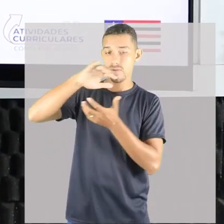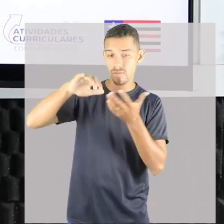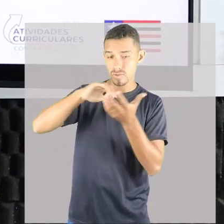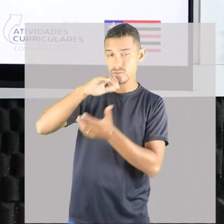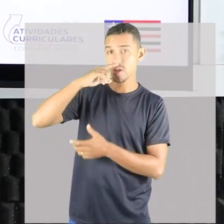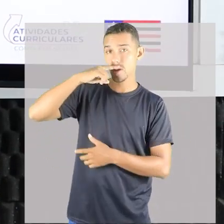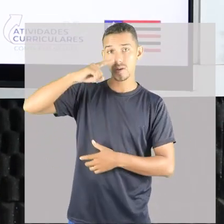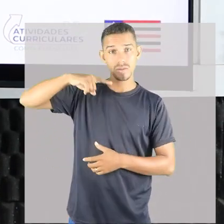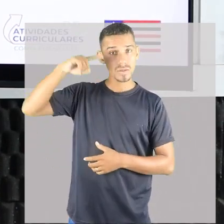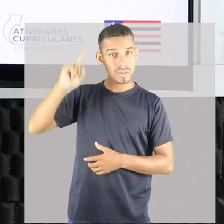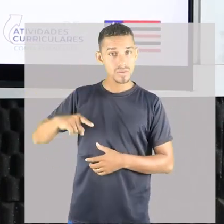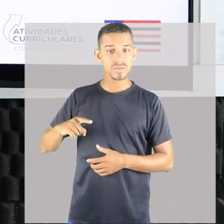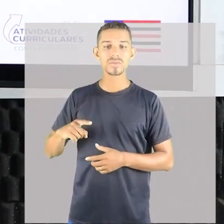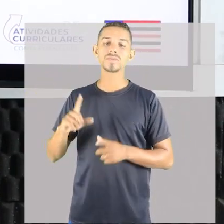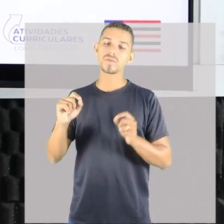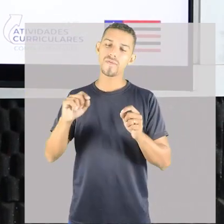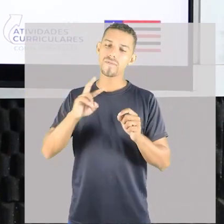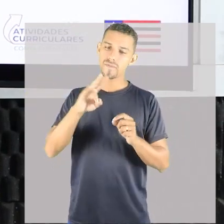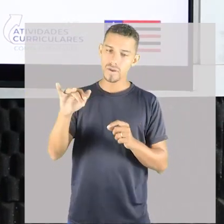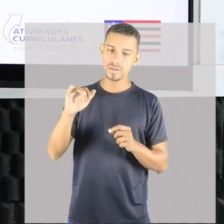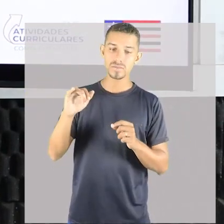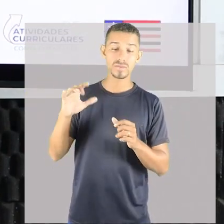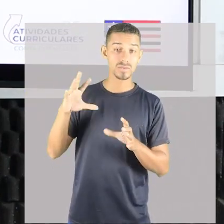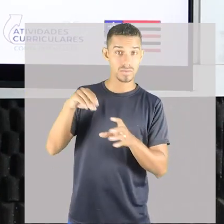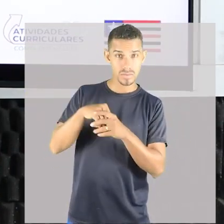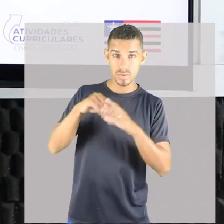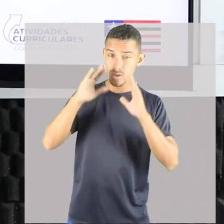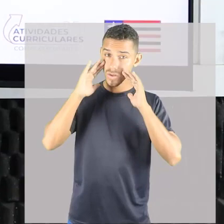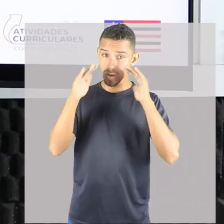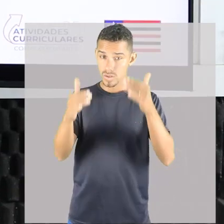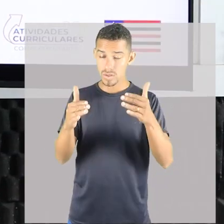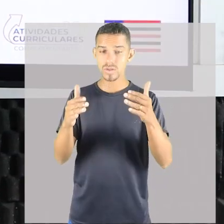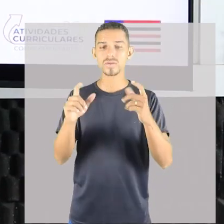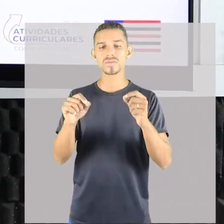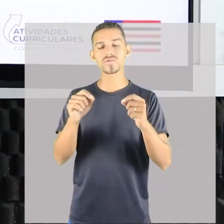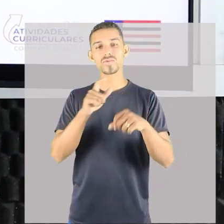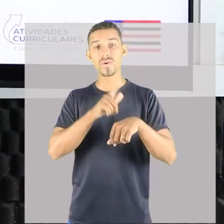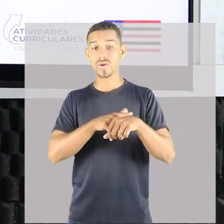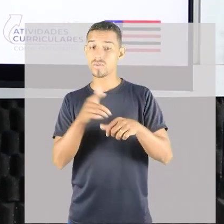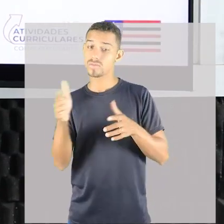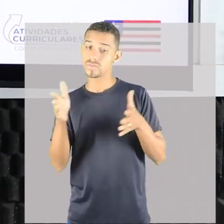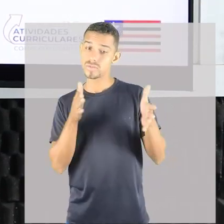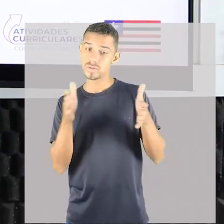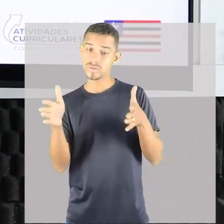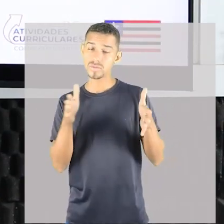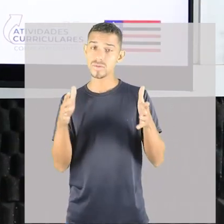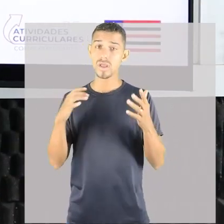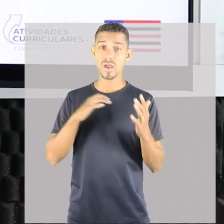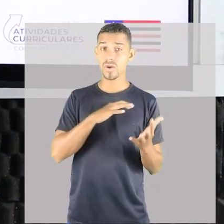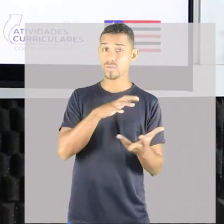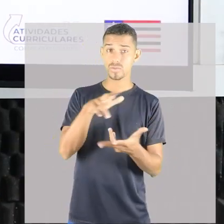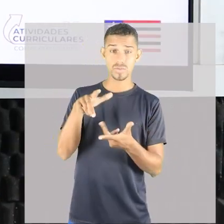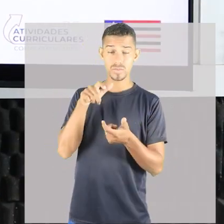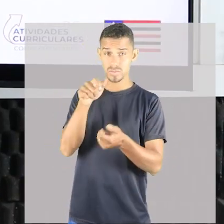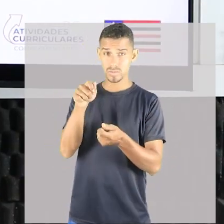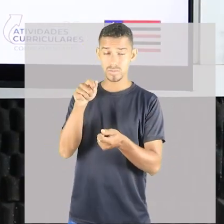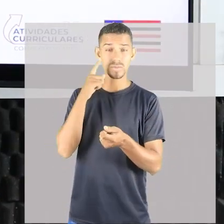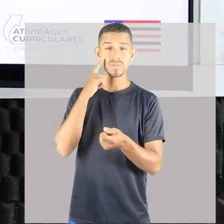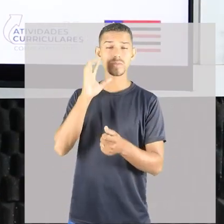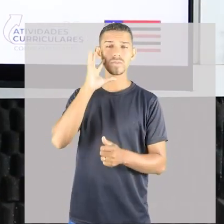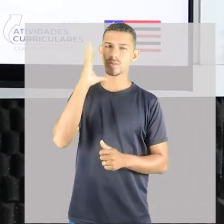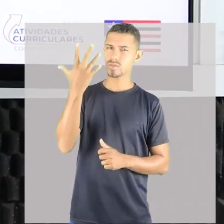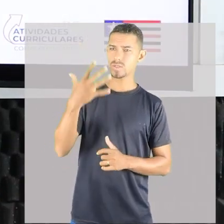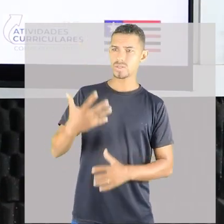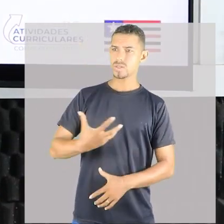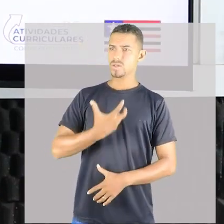também vai estar tensionada durante um período que o mundo se assustou